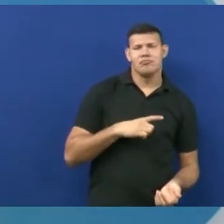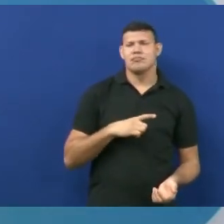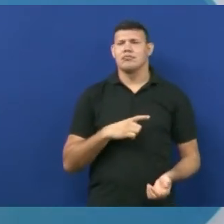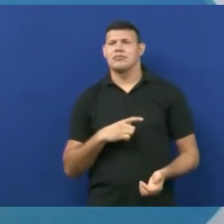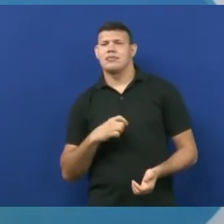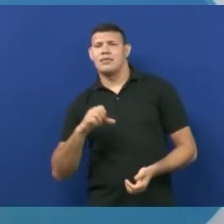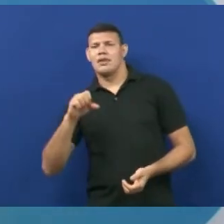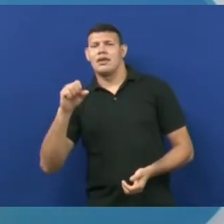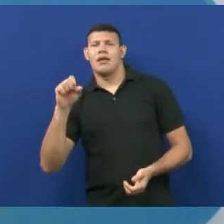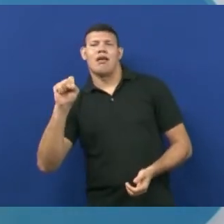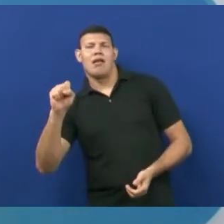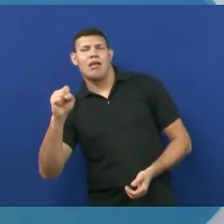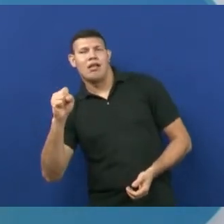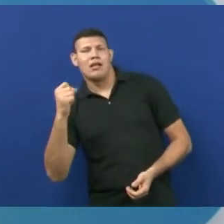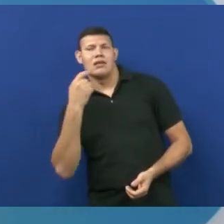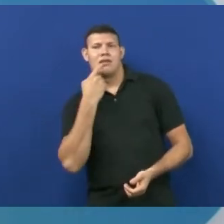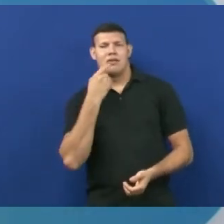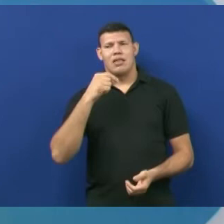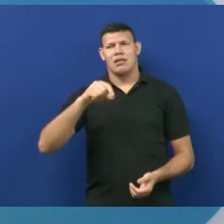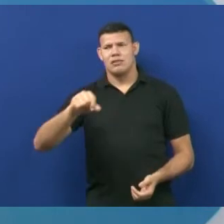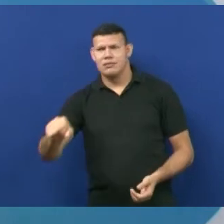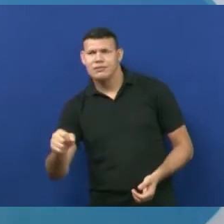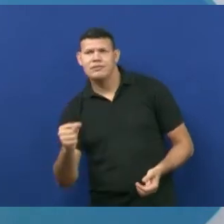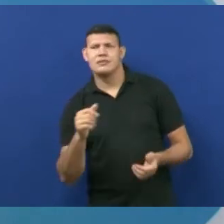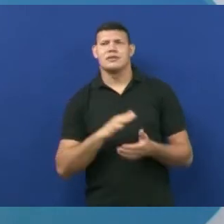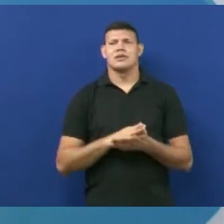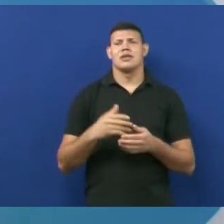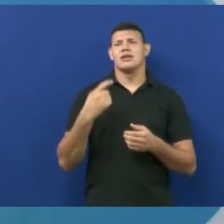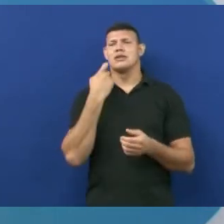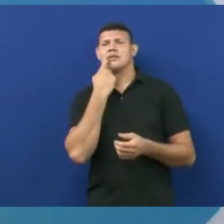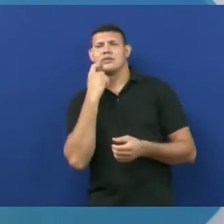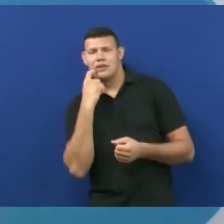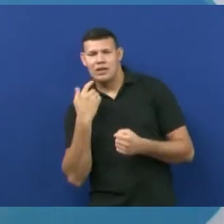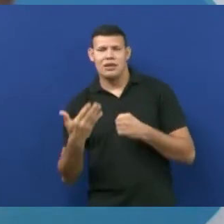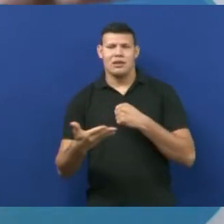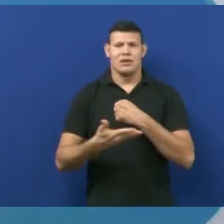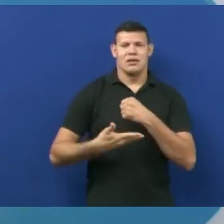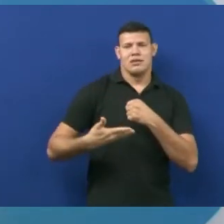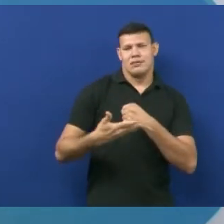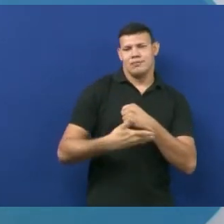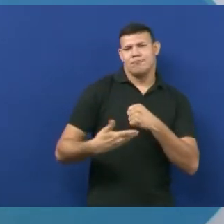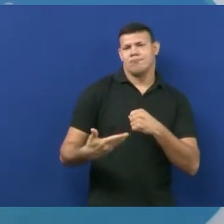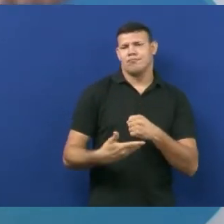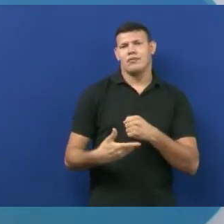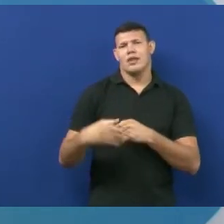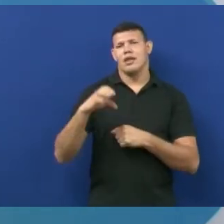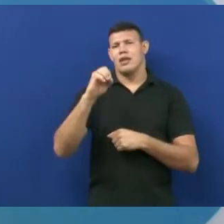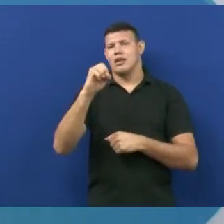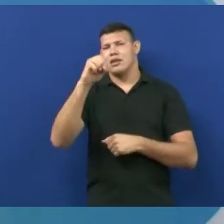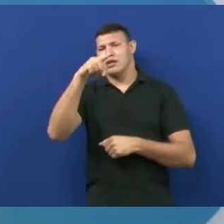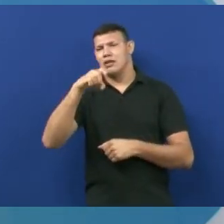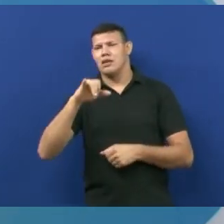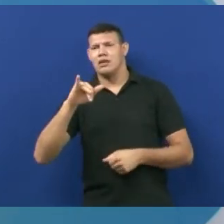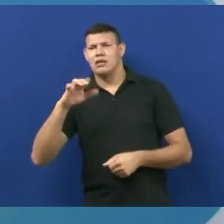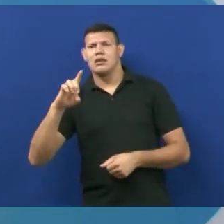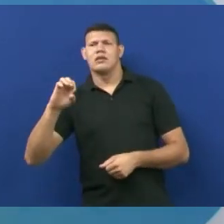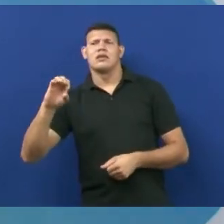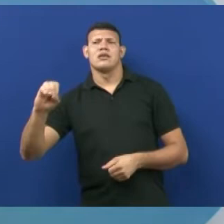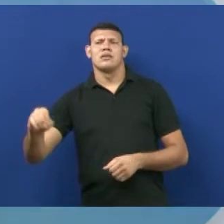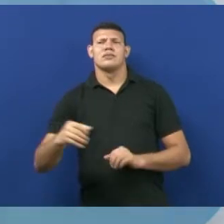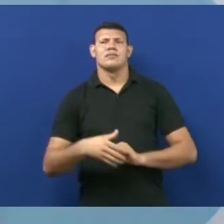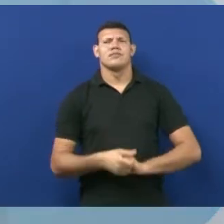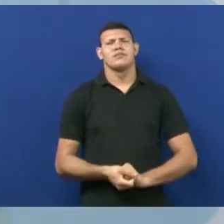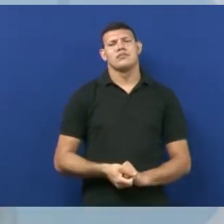sais, gases, óxido, água, diversas. Vamos olhar na